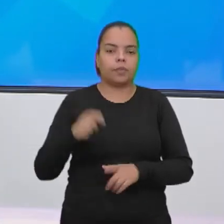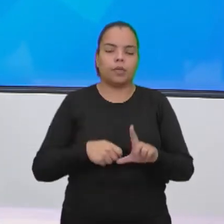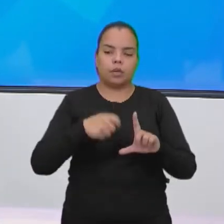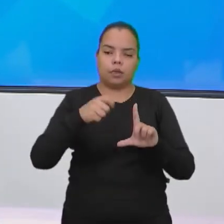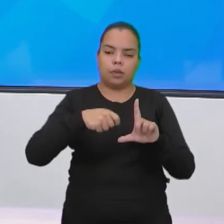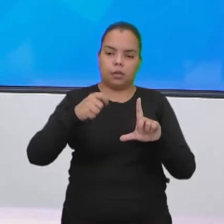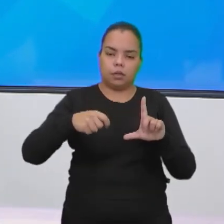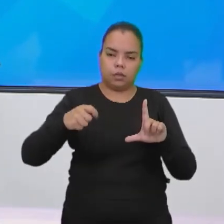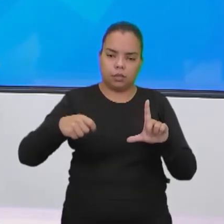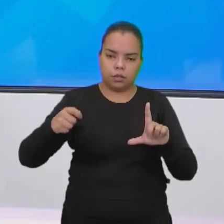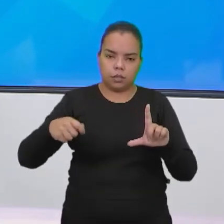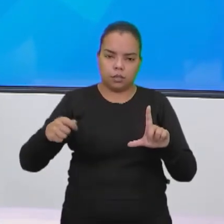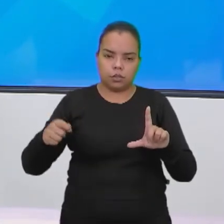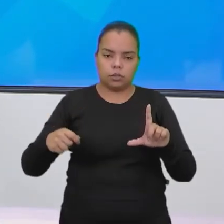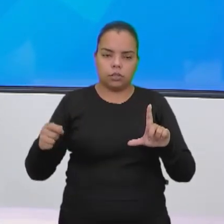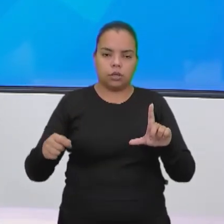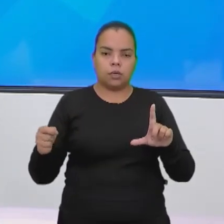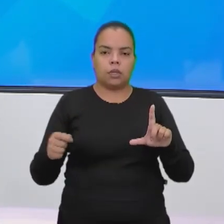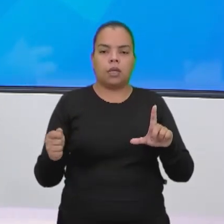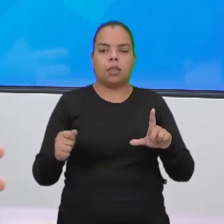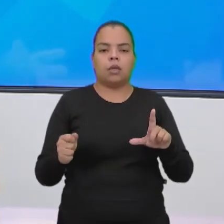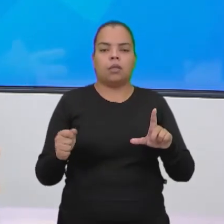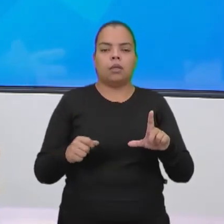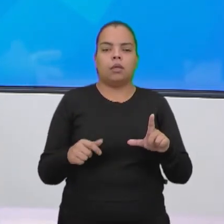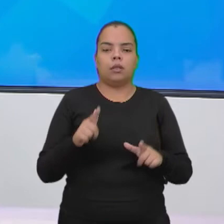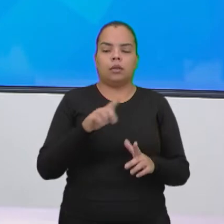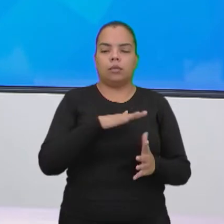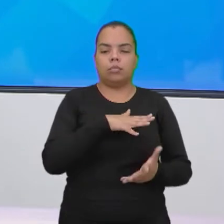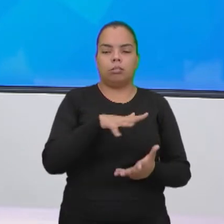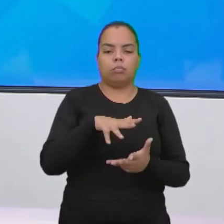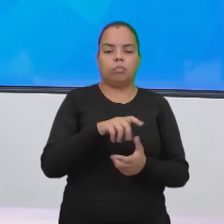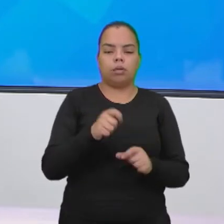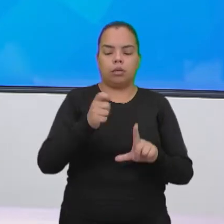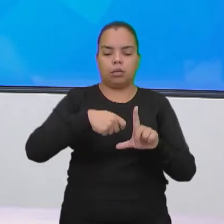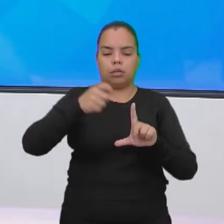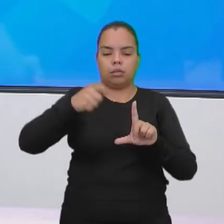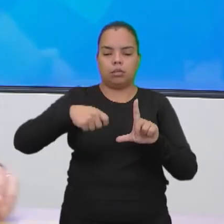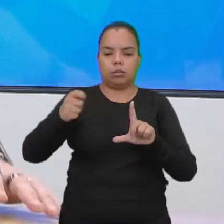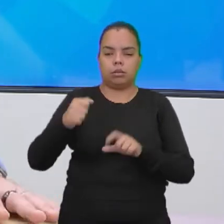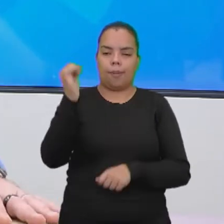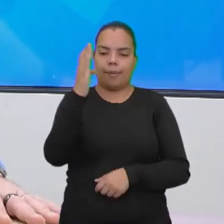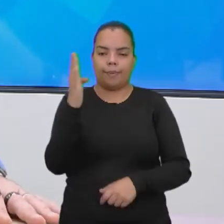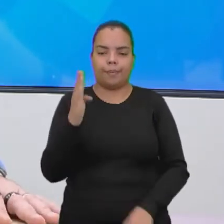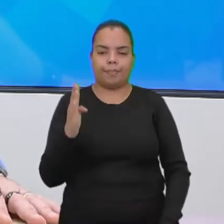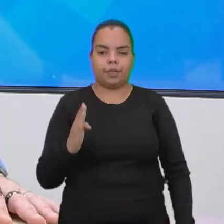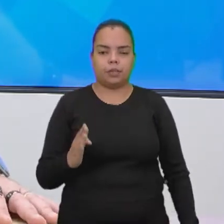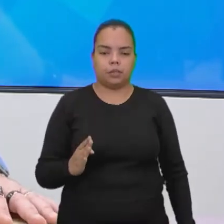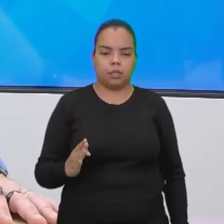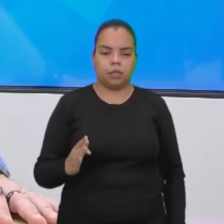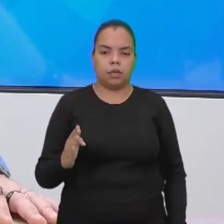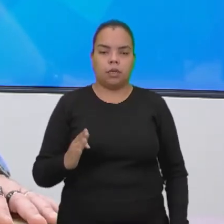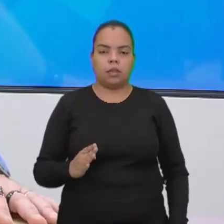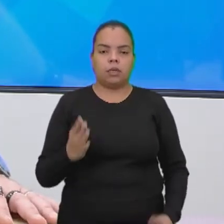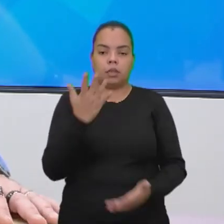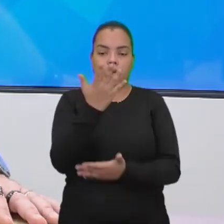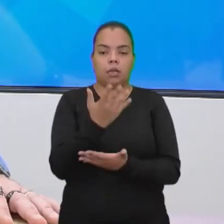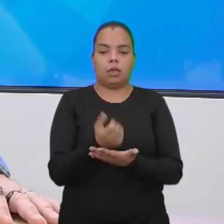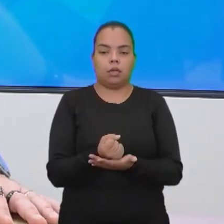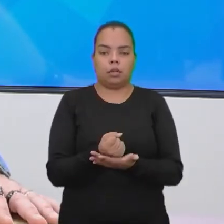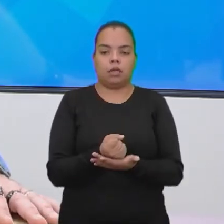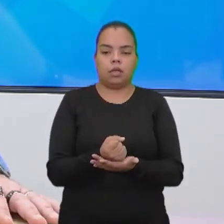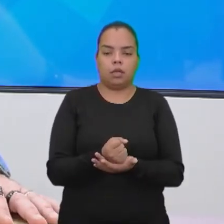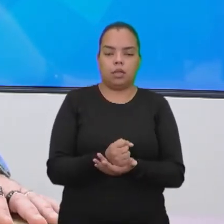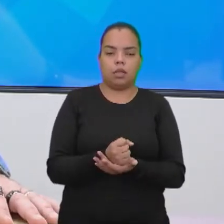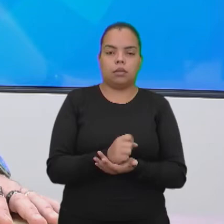Unidas, trazidas aí pelo Instituto Brasileiro de Geografia e Estatística. E são dados aí que, né, muitas vezes a gente, né, poderia já